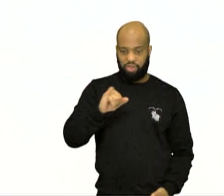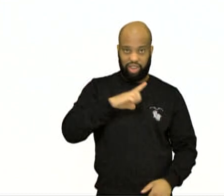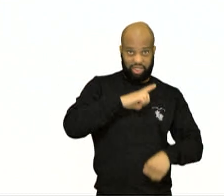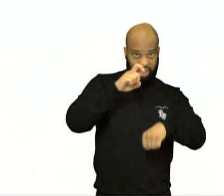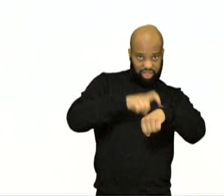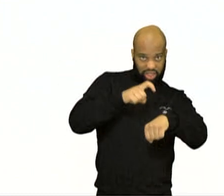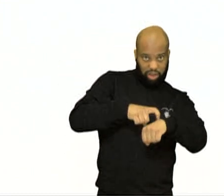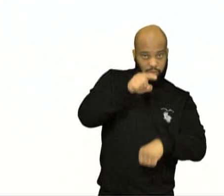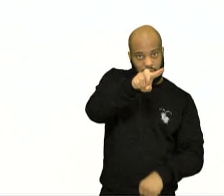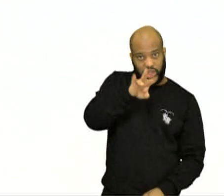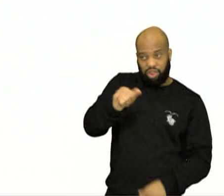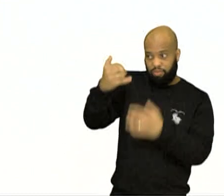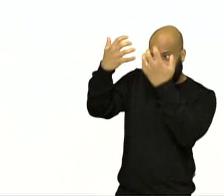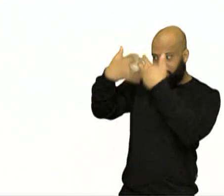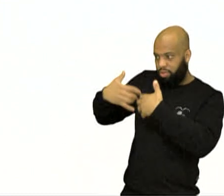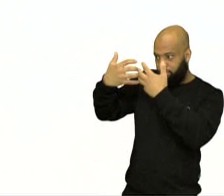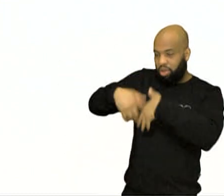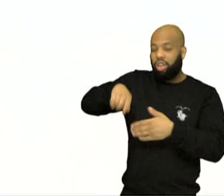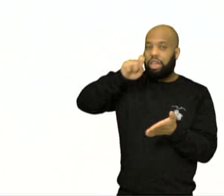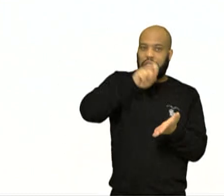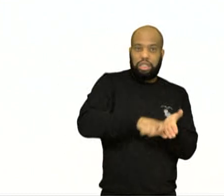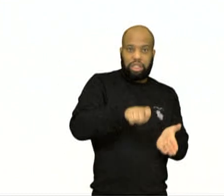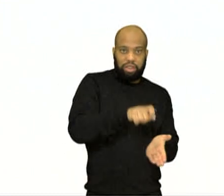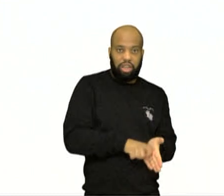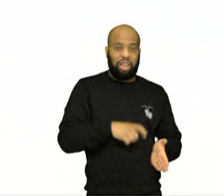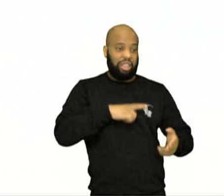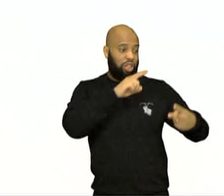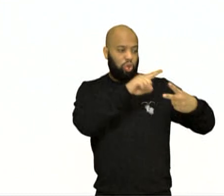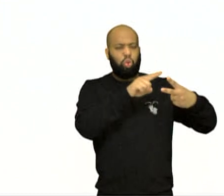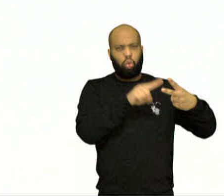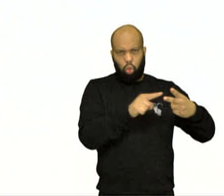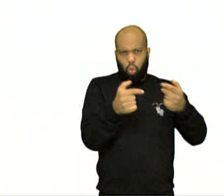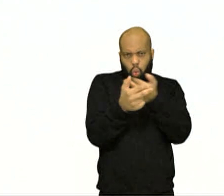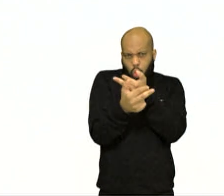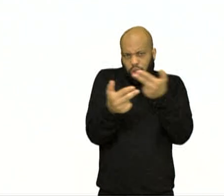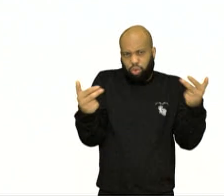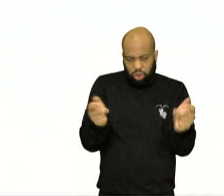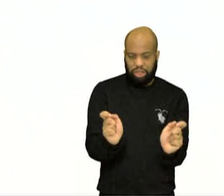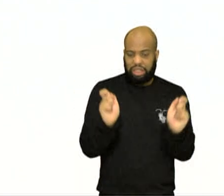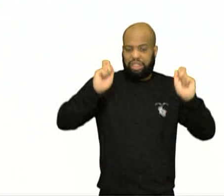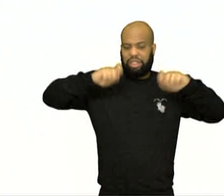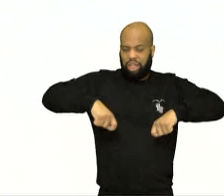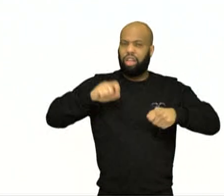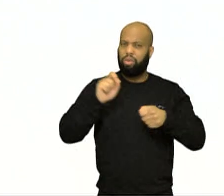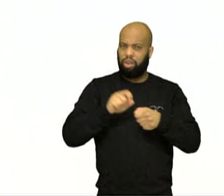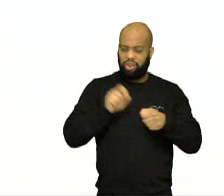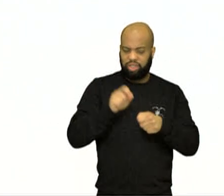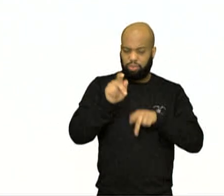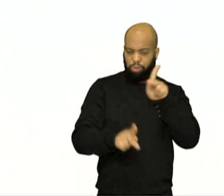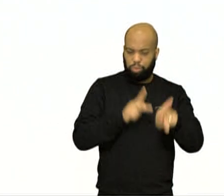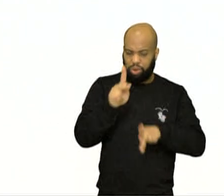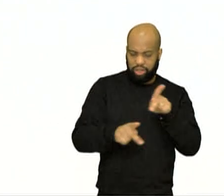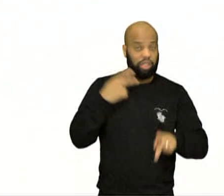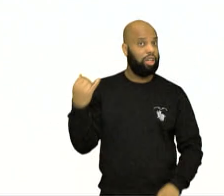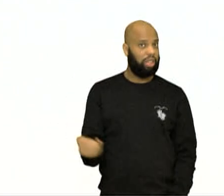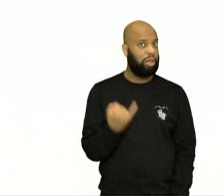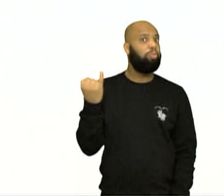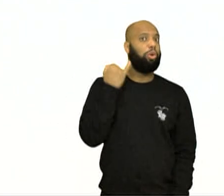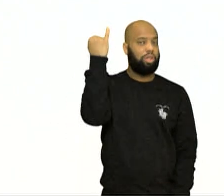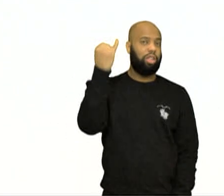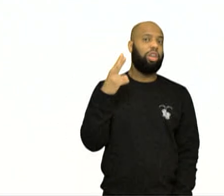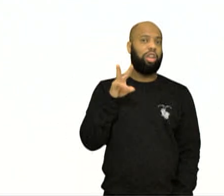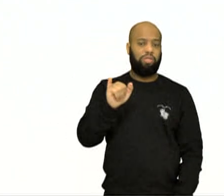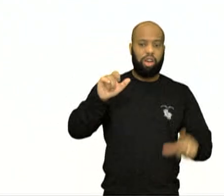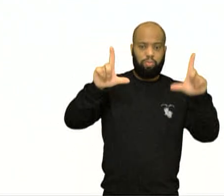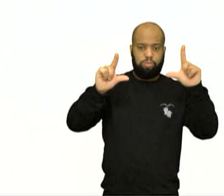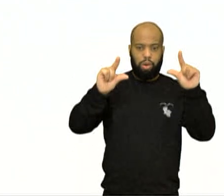vocês reflitam ali e anotem 2 medidas ou alternativas que a população deve considerar para diminuir